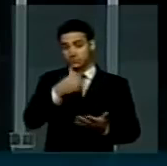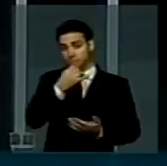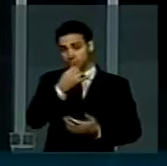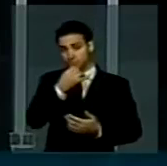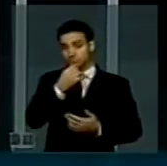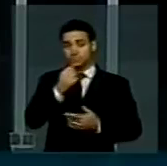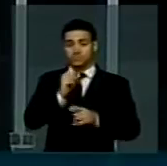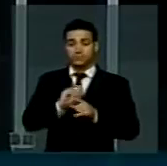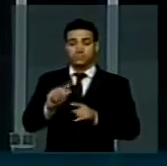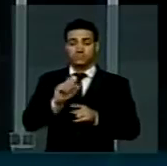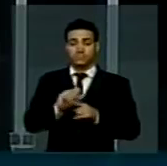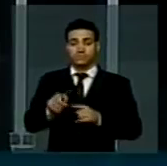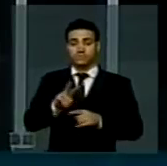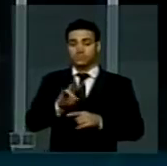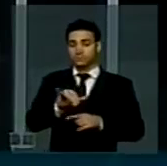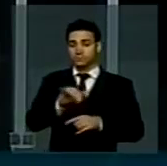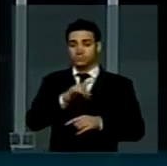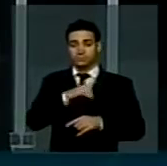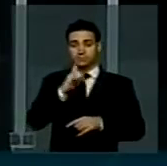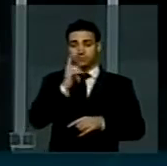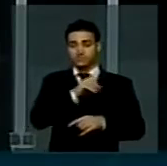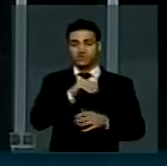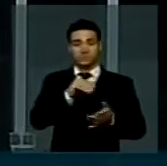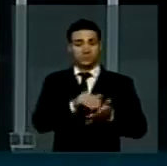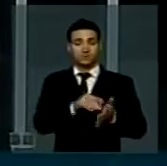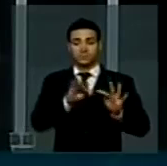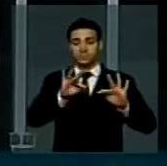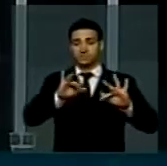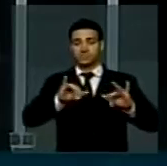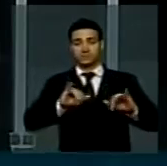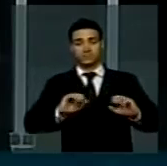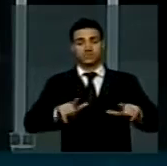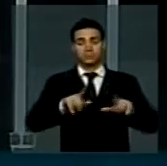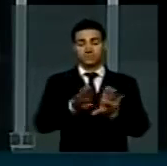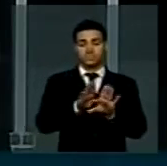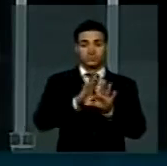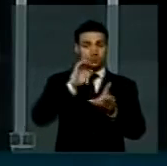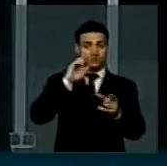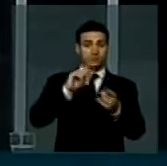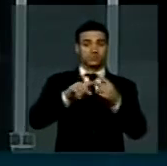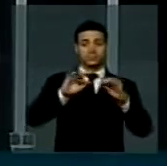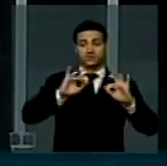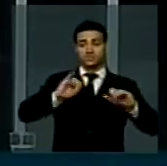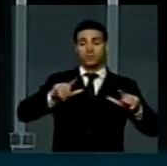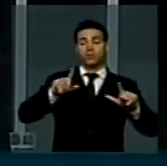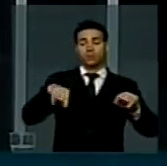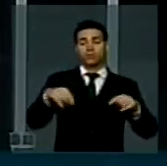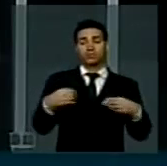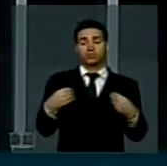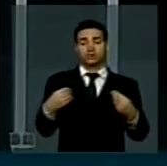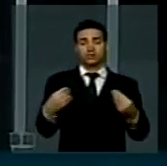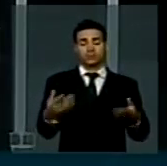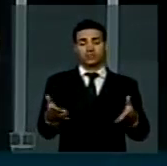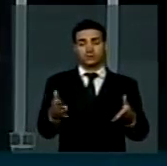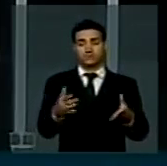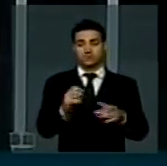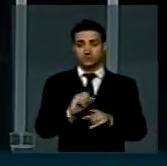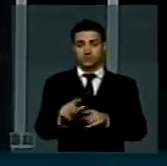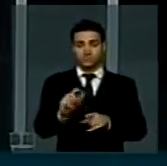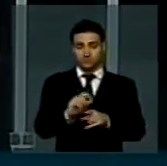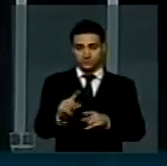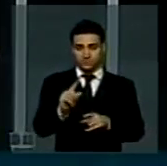esse investimento não chegará ao seu destino final e ao seu objetivo final, que é exatamente de levar esse